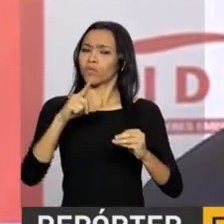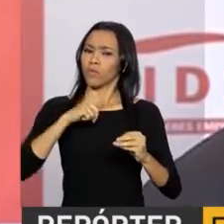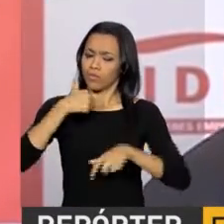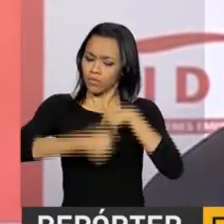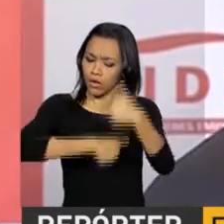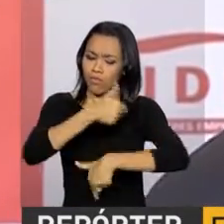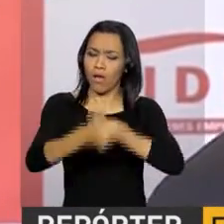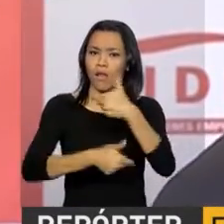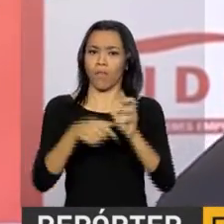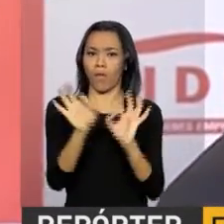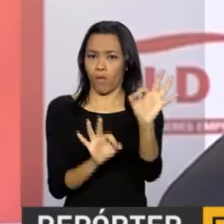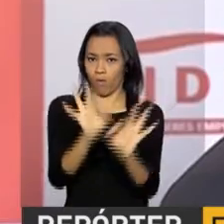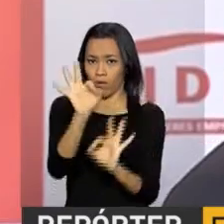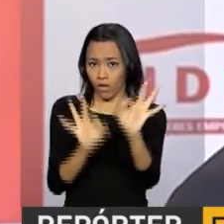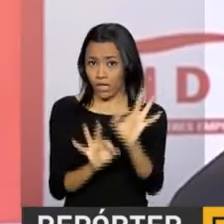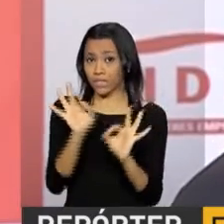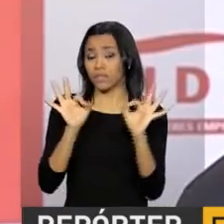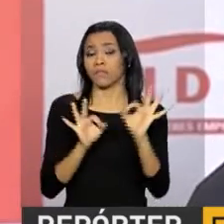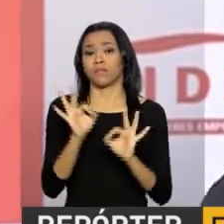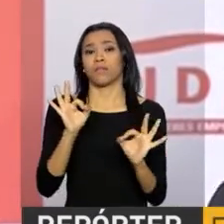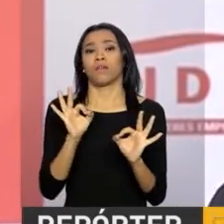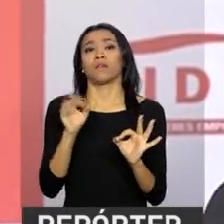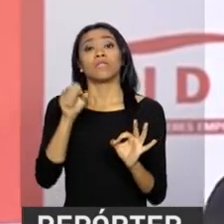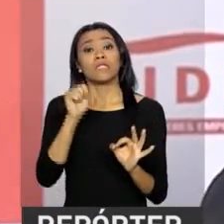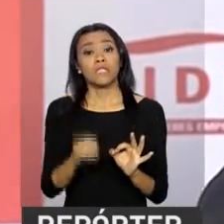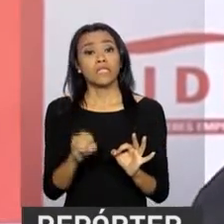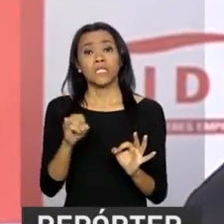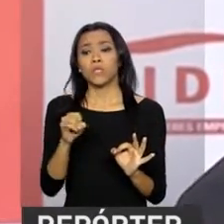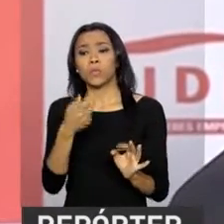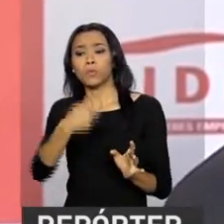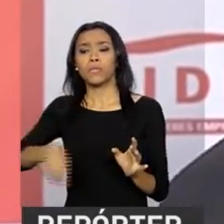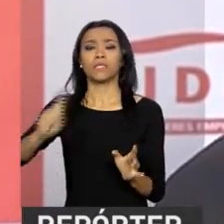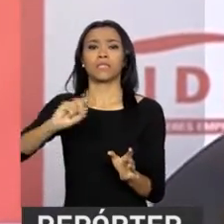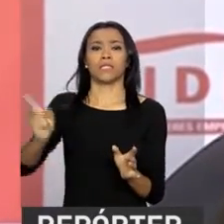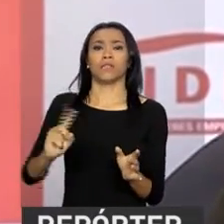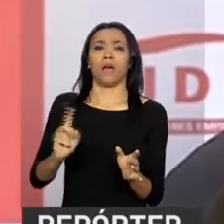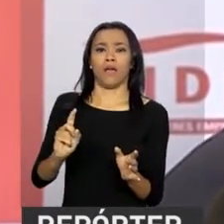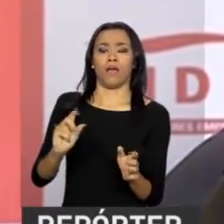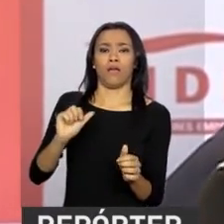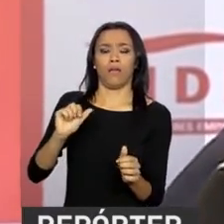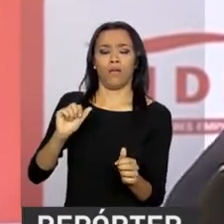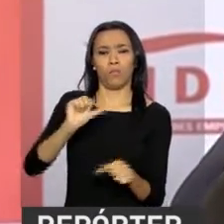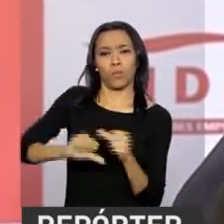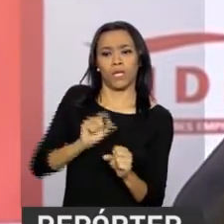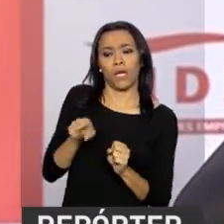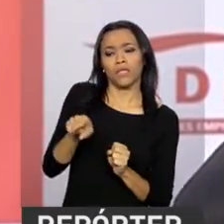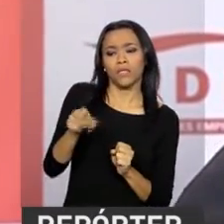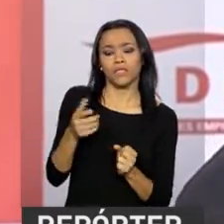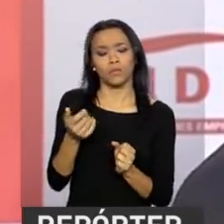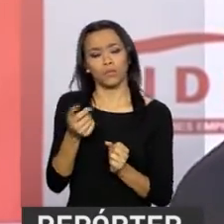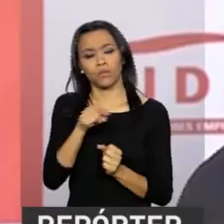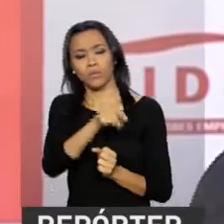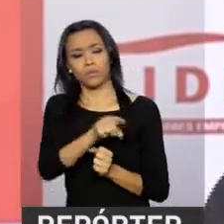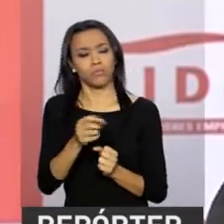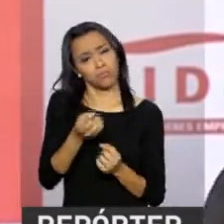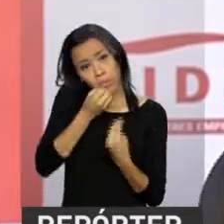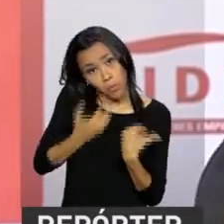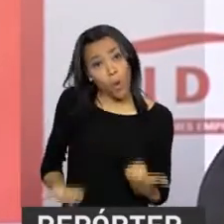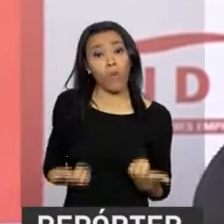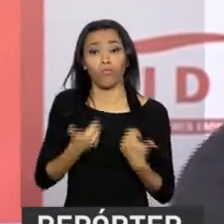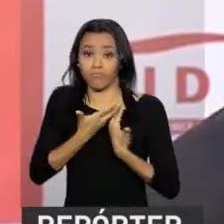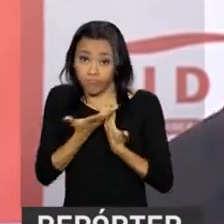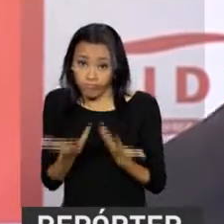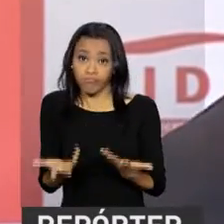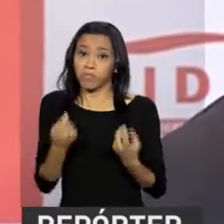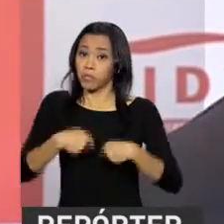do sistema. Se não for necessário mexer em nenhum dos itens que são questionados, que bom, só me